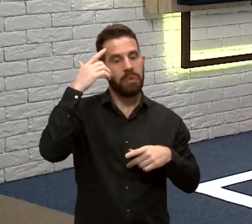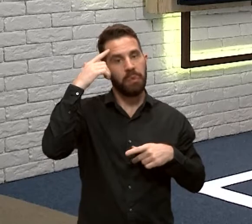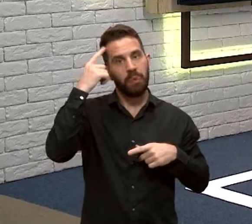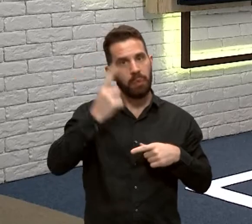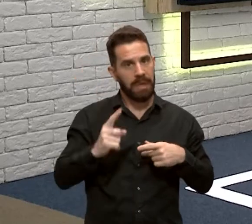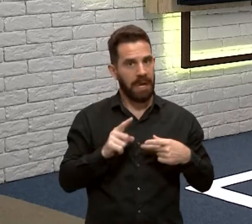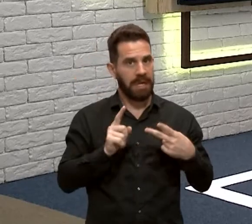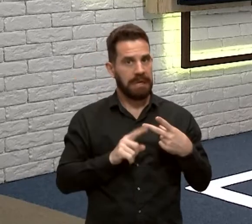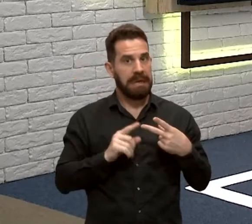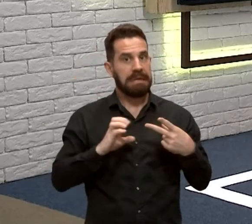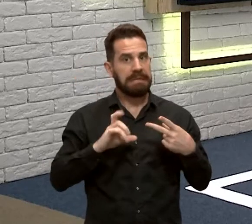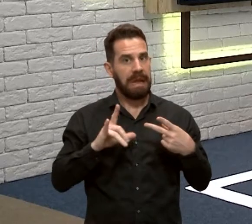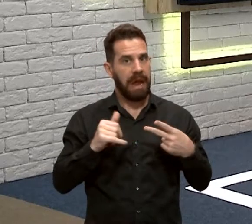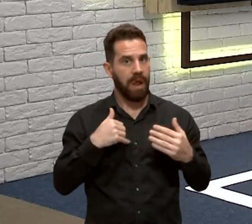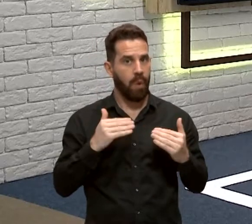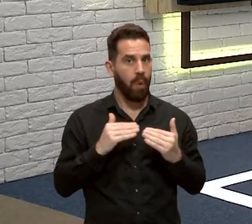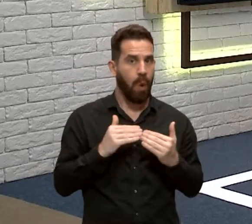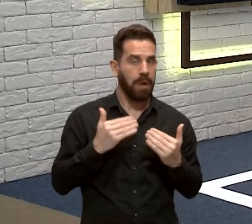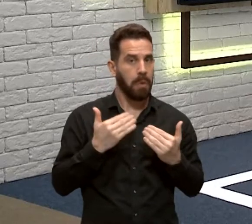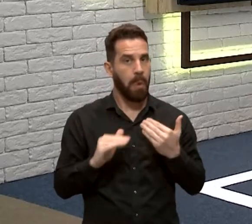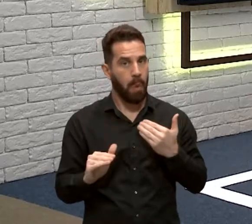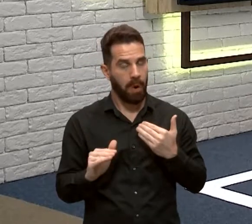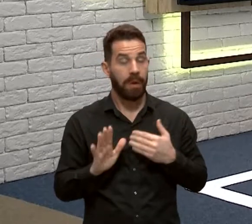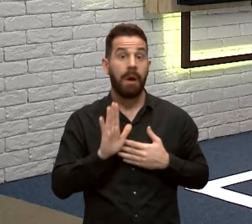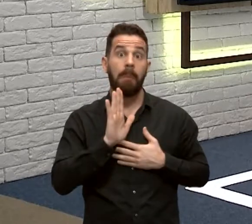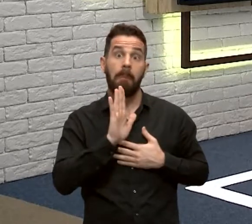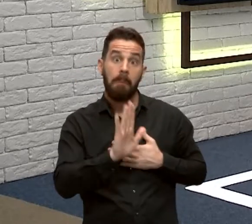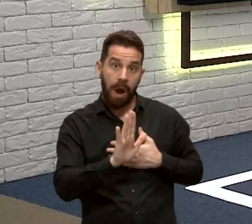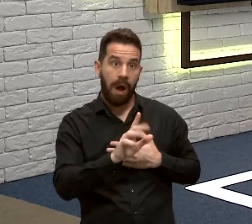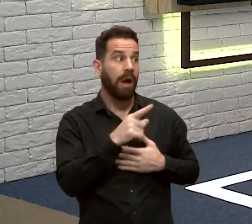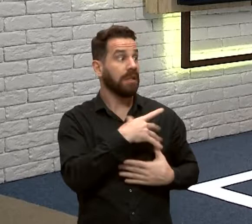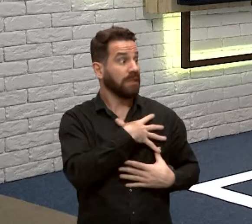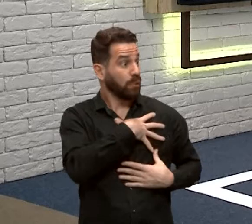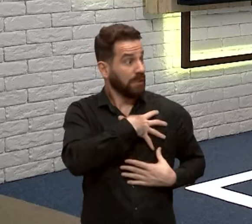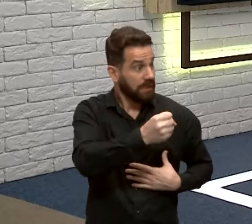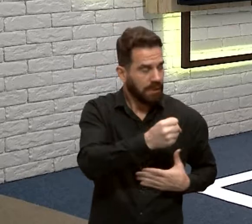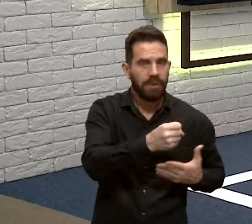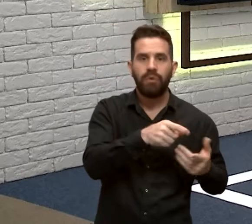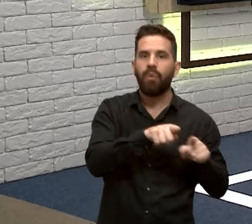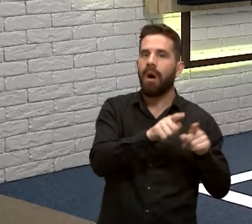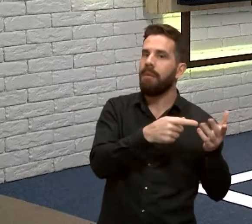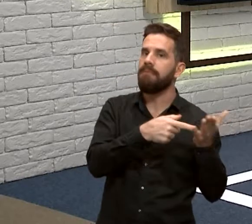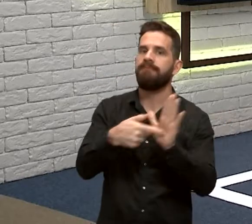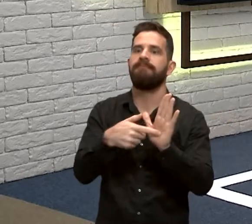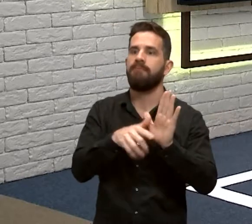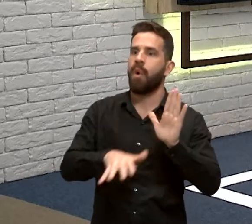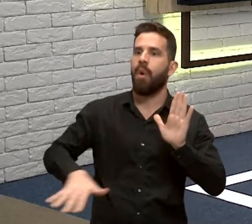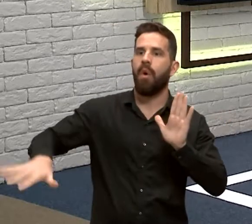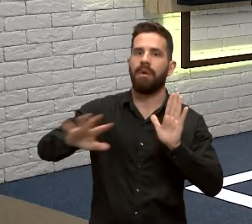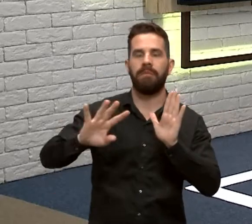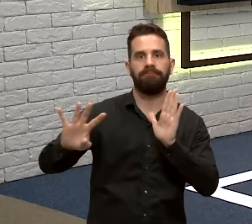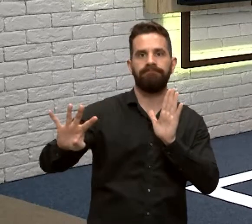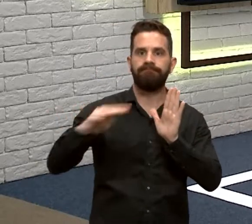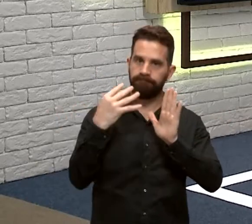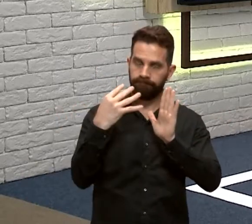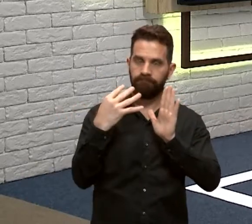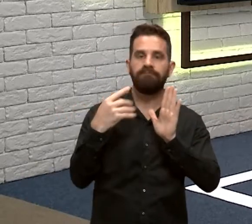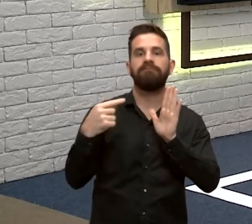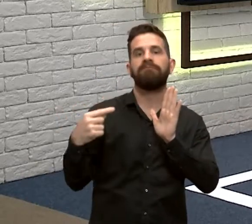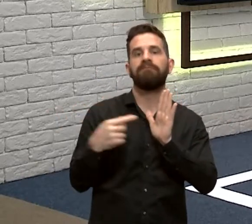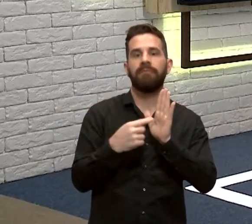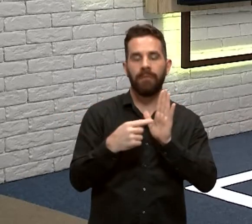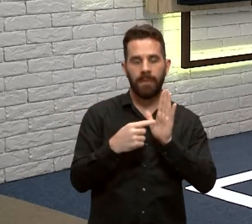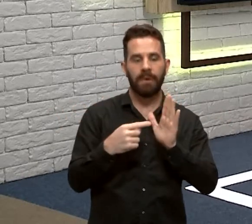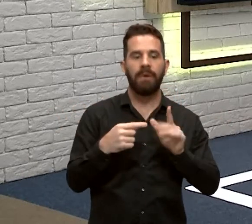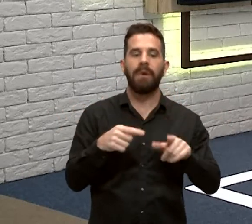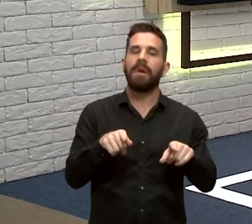concordaria, não é, como esse ato que tem o registro de uma mensagem. A pessoa que comete o ato, ela quer, é